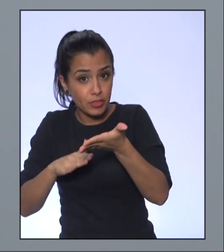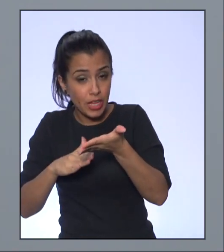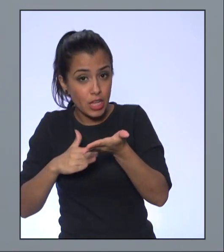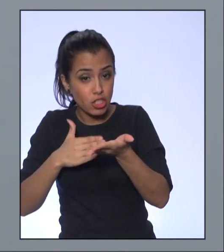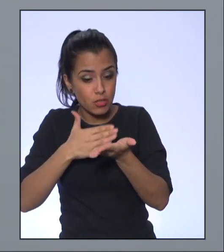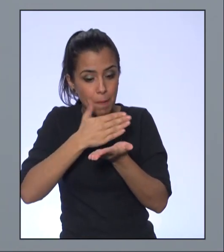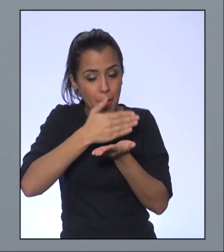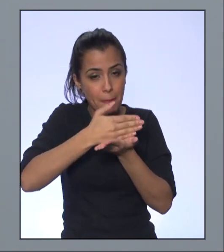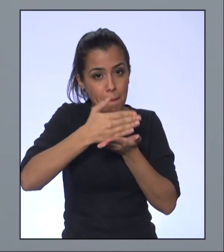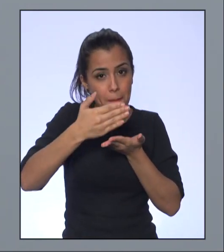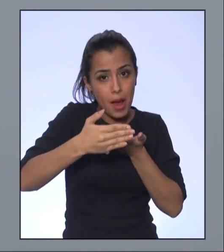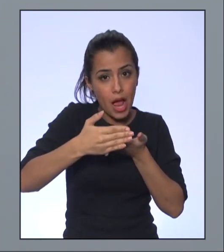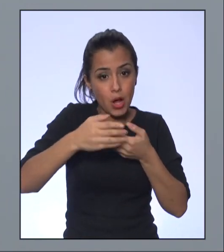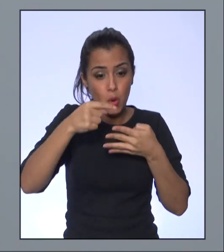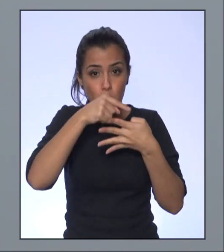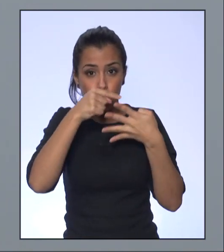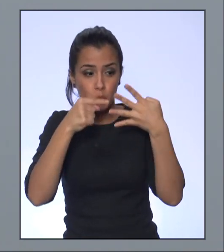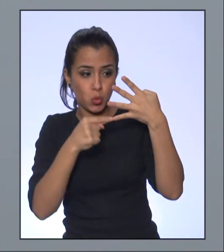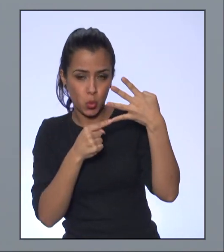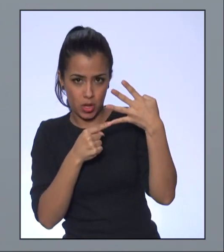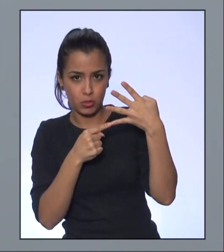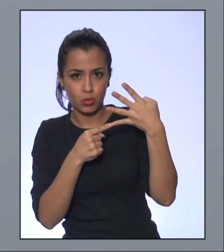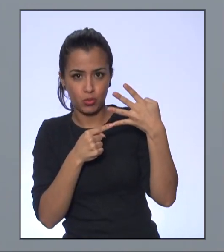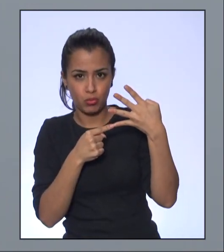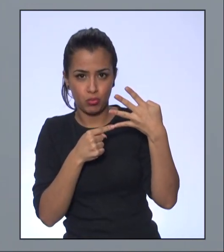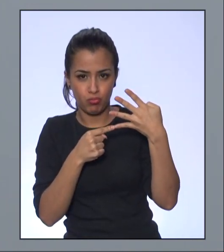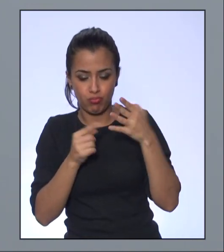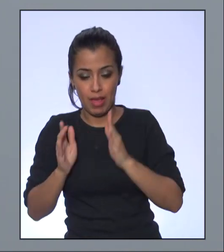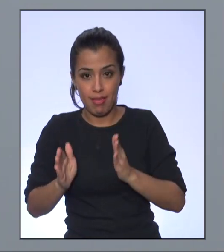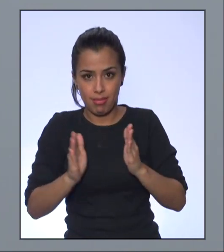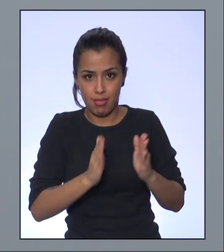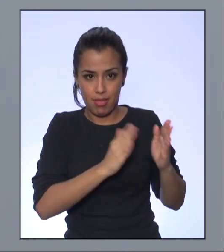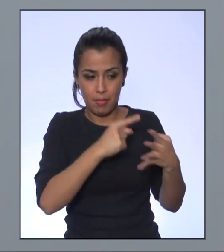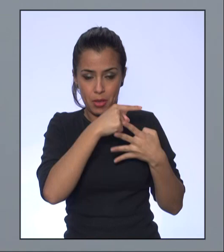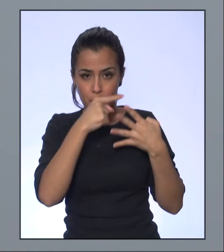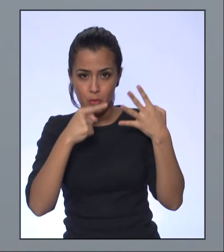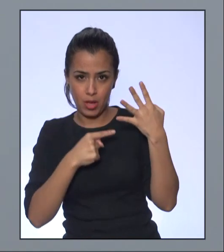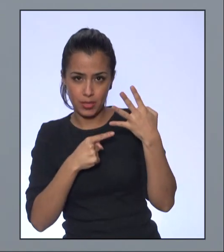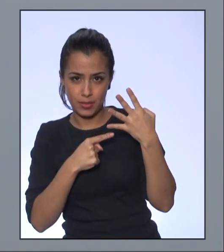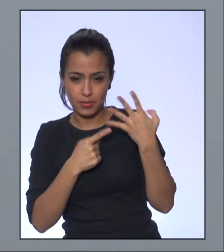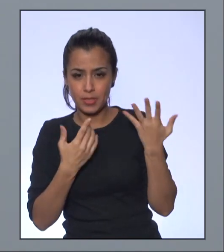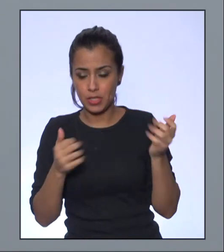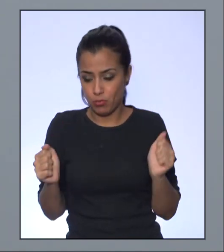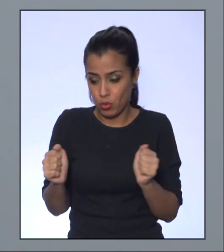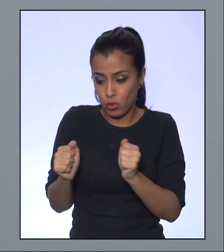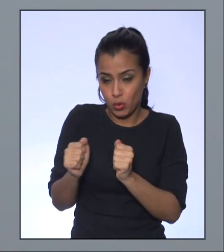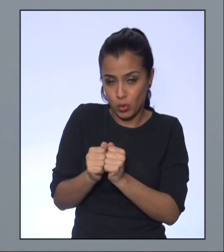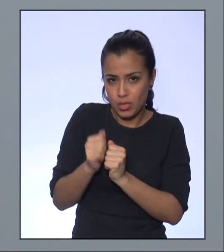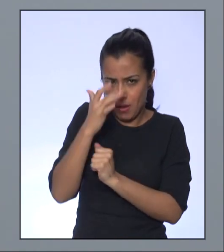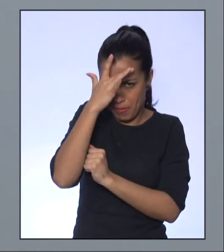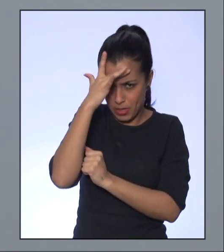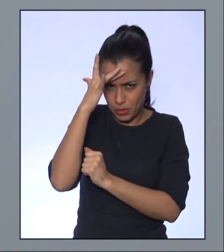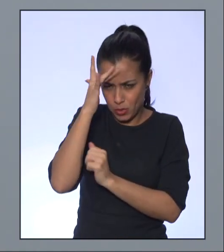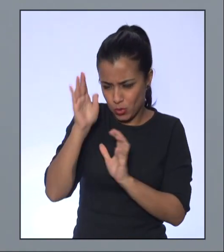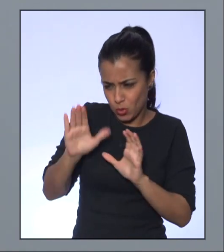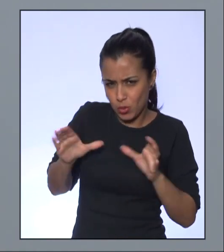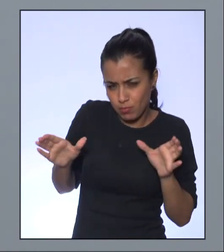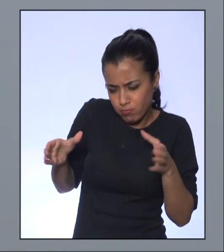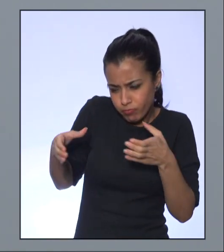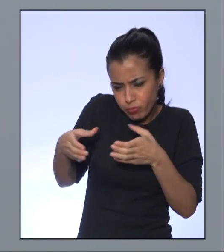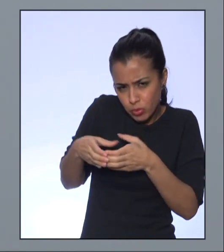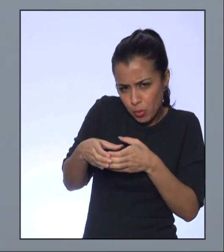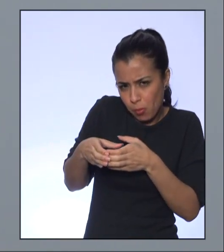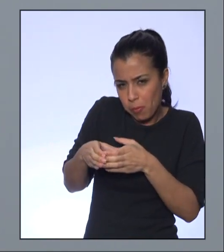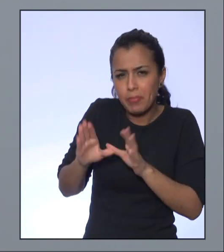etapas. Depois que você reuniu, o que você vai fazer? Colocar as pessoas juntas, vai dar